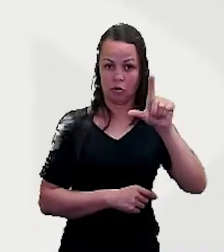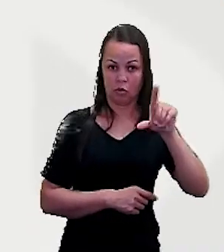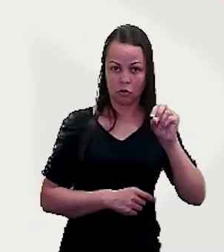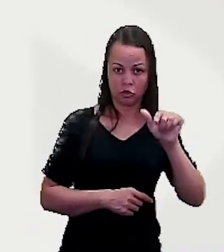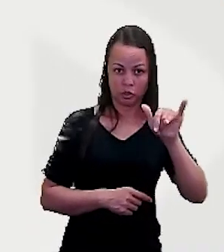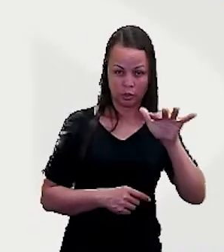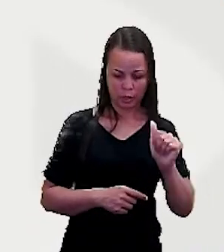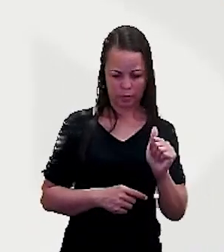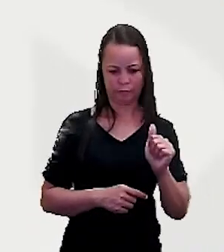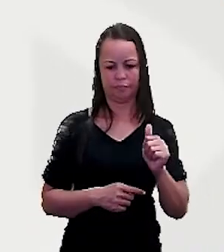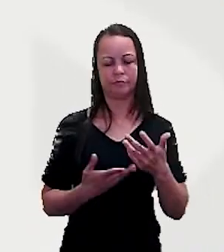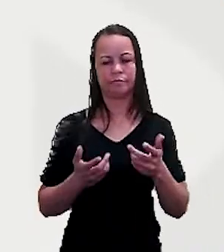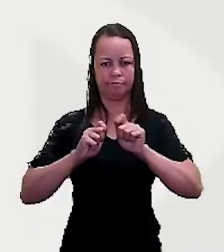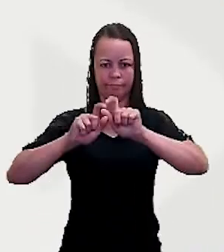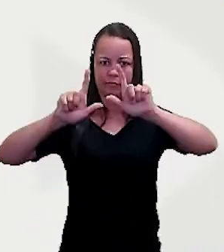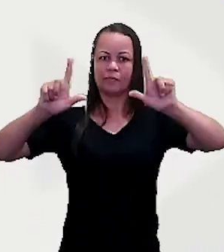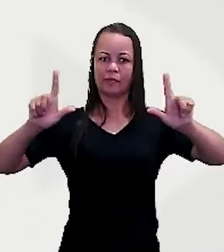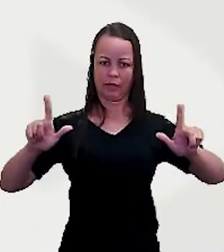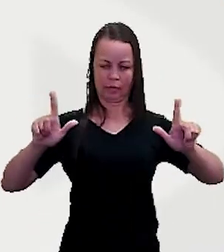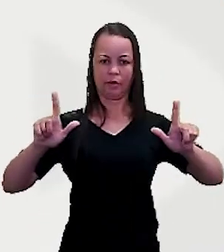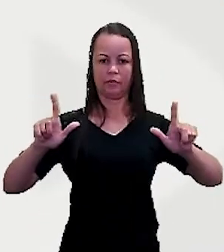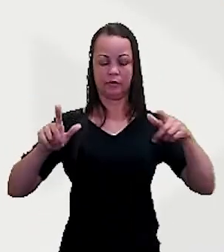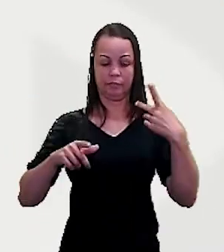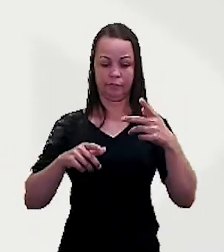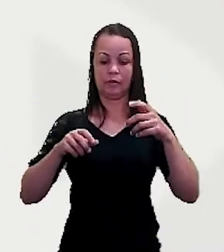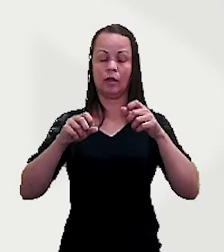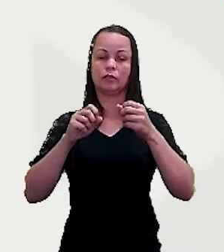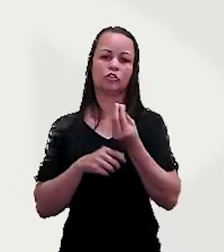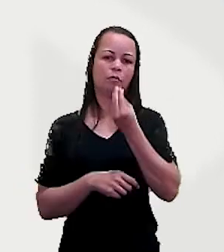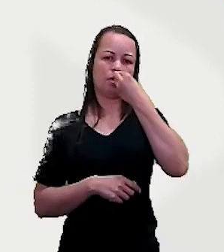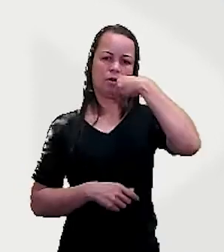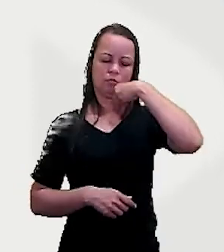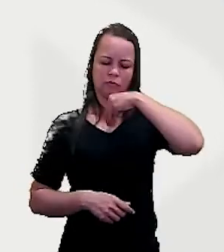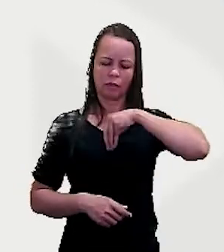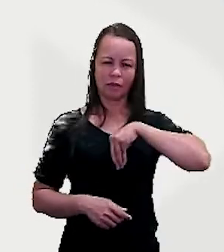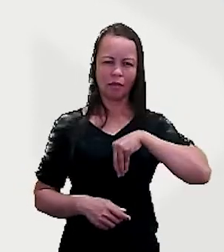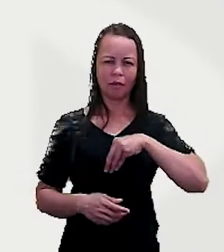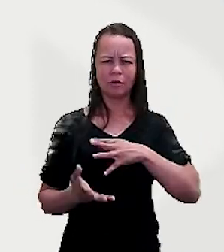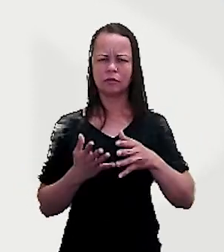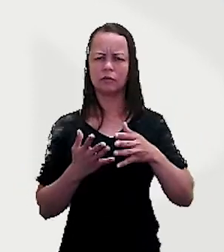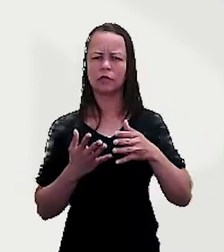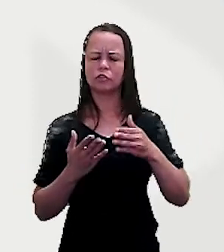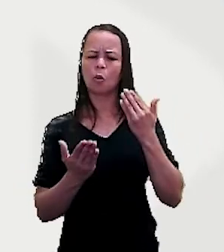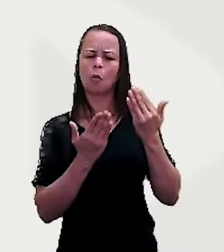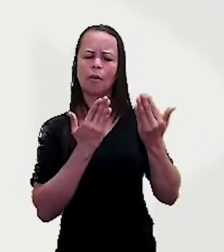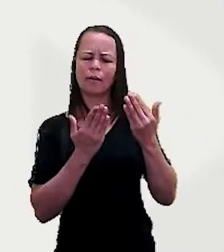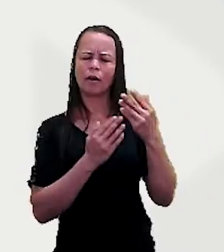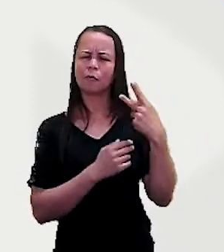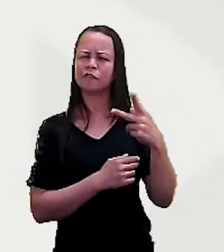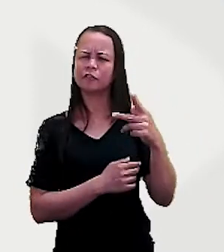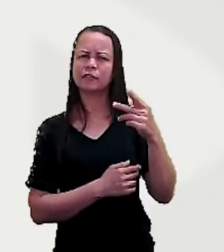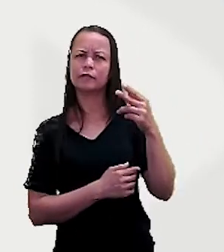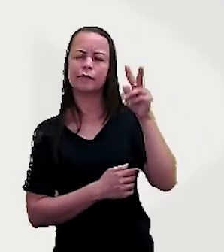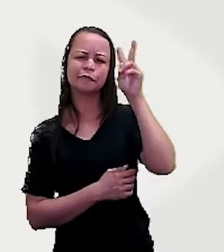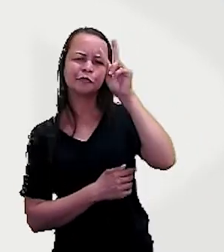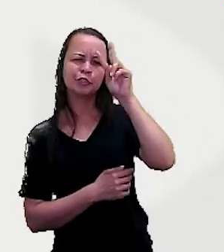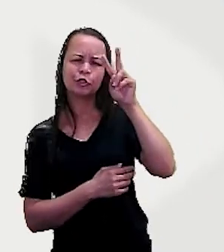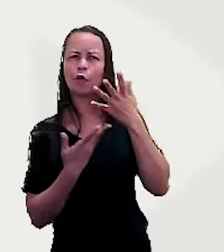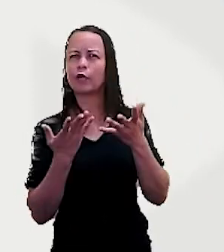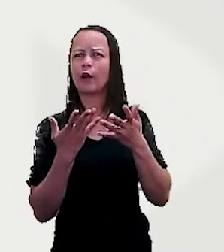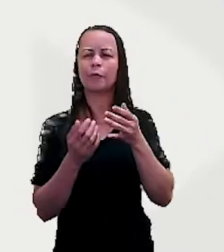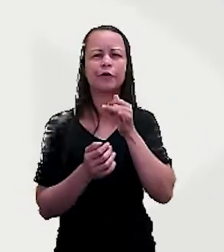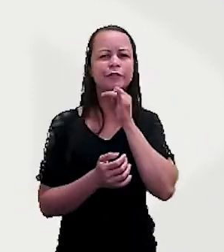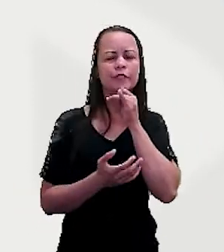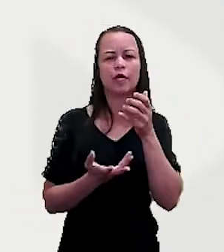imagem. A produção é perfeita, já está aí, ó, sistema digestório. Se a gente comparar isso aqui como se fosse uma historinha, né? Uma historinha a lá